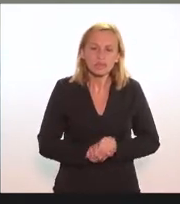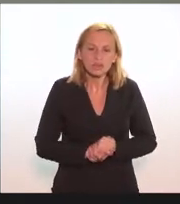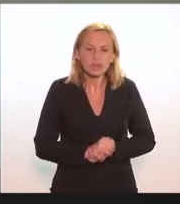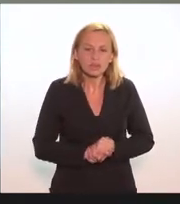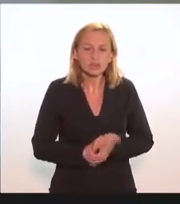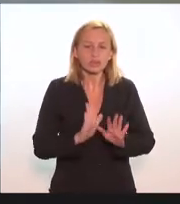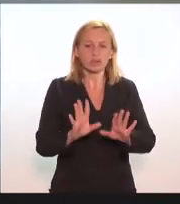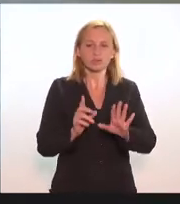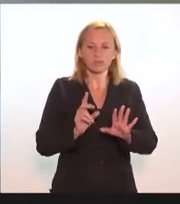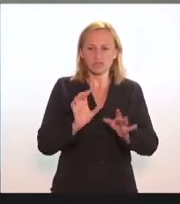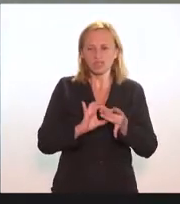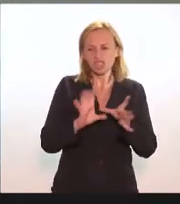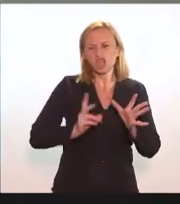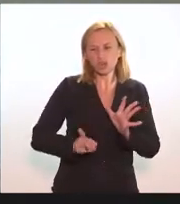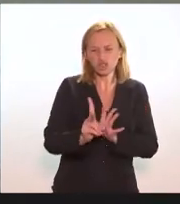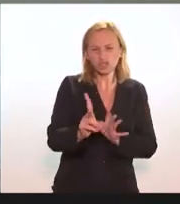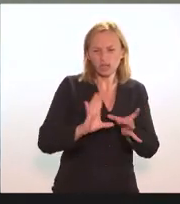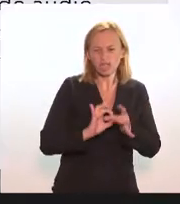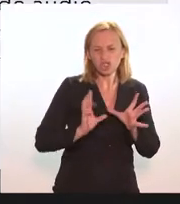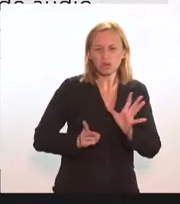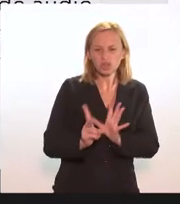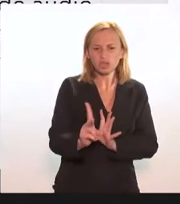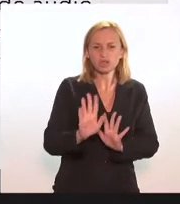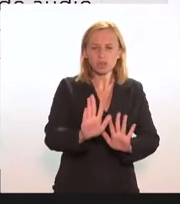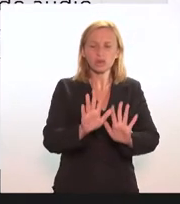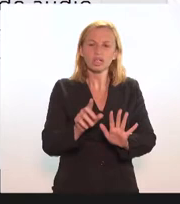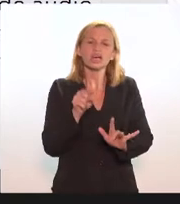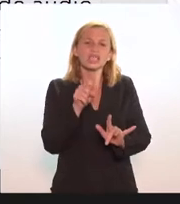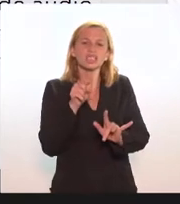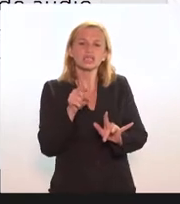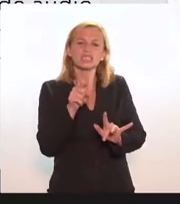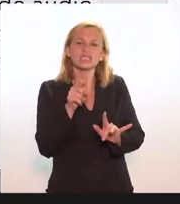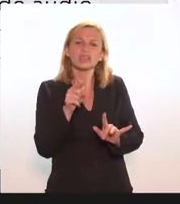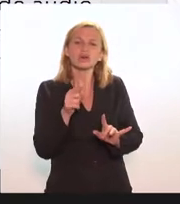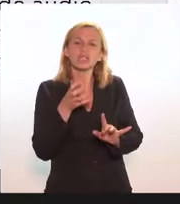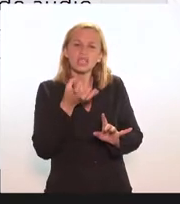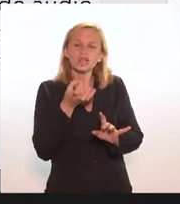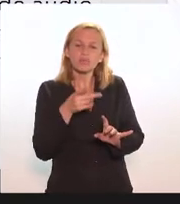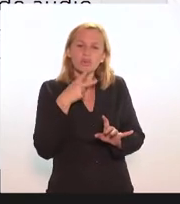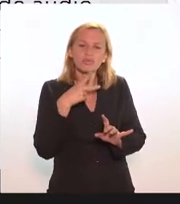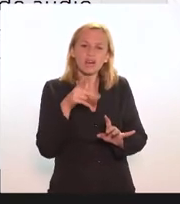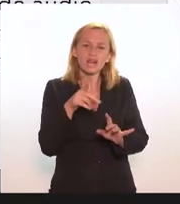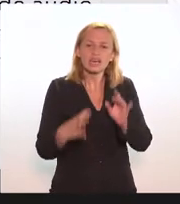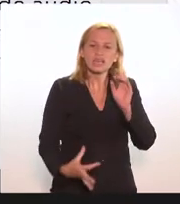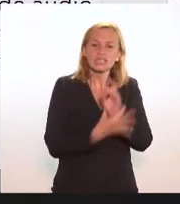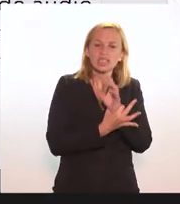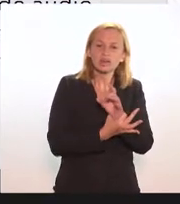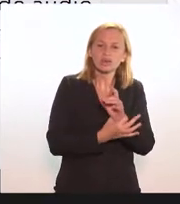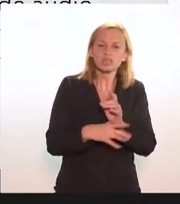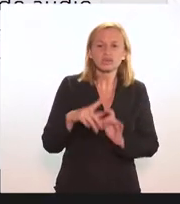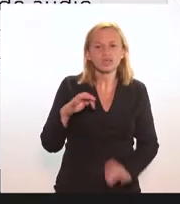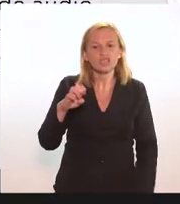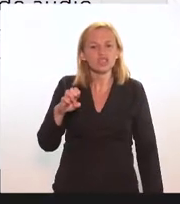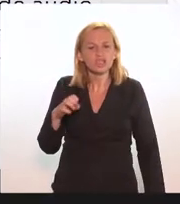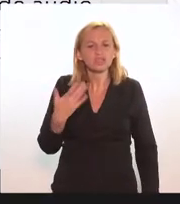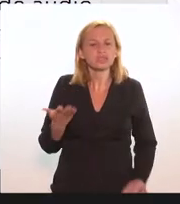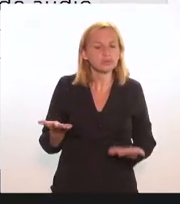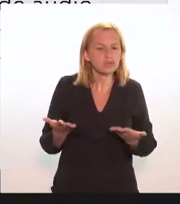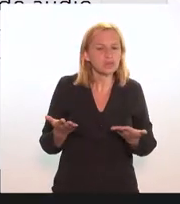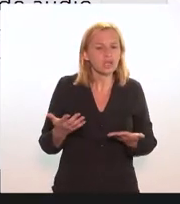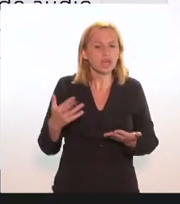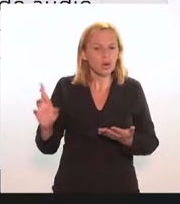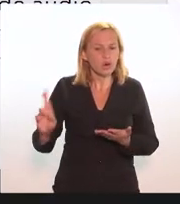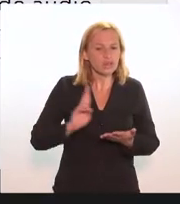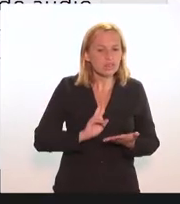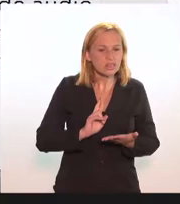Vamos deixar continuar, É sobre esse ponto, Luiz, é só um questionamento sobre a segurança dos agentes, porque já eu recebi